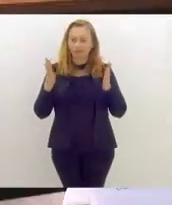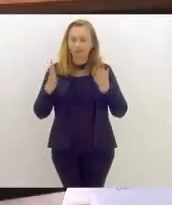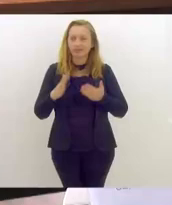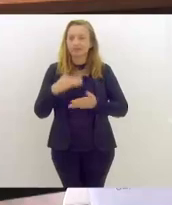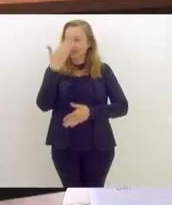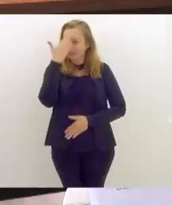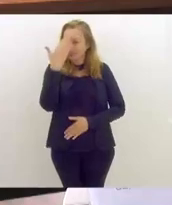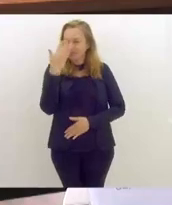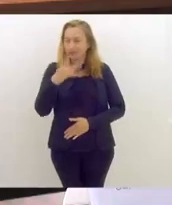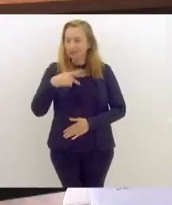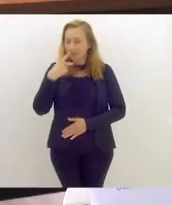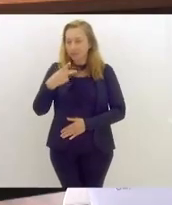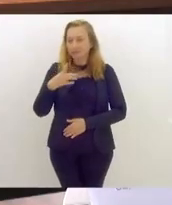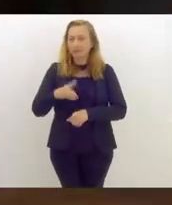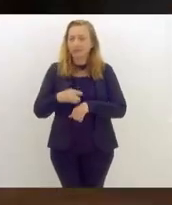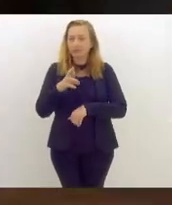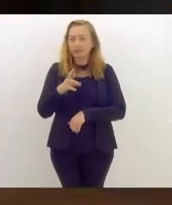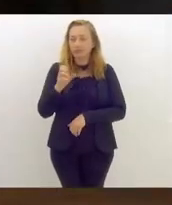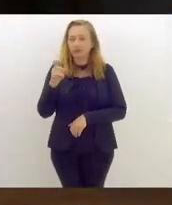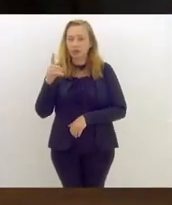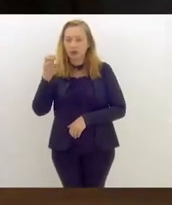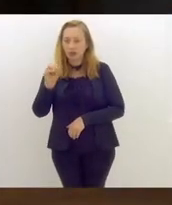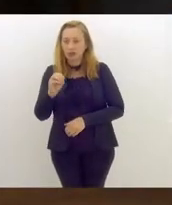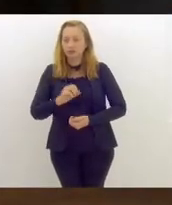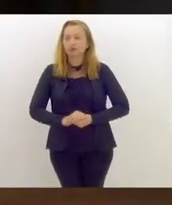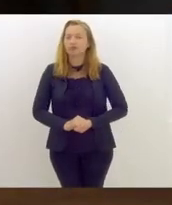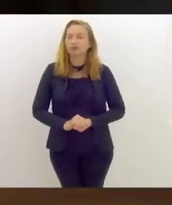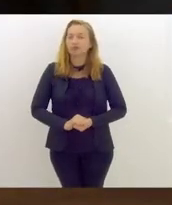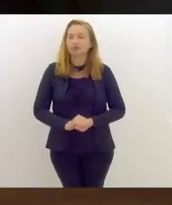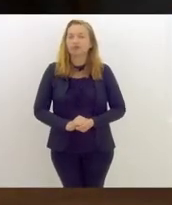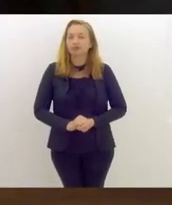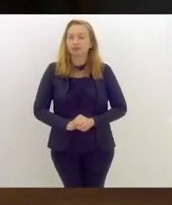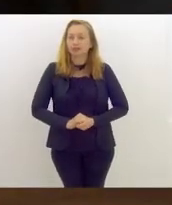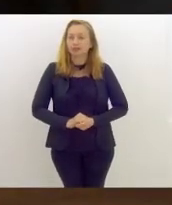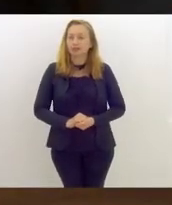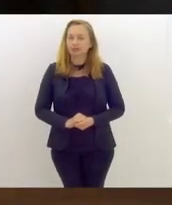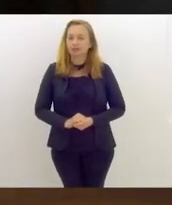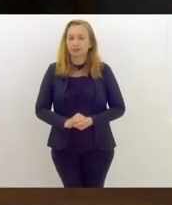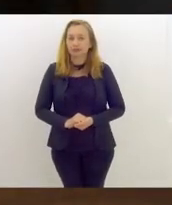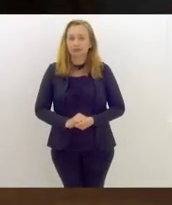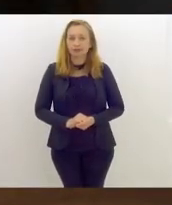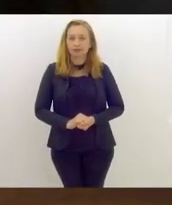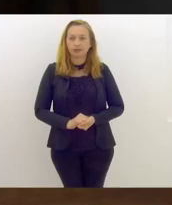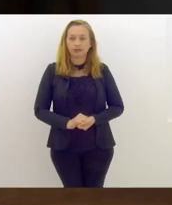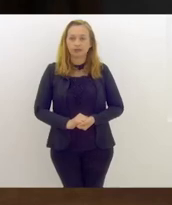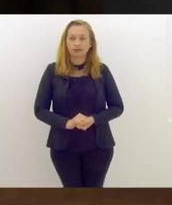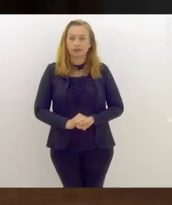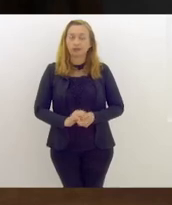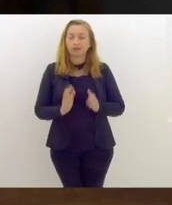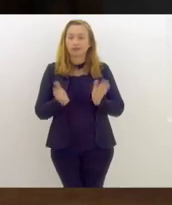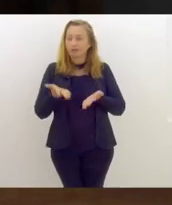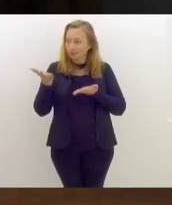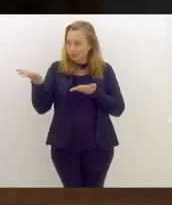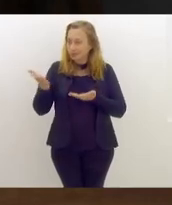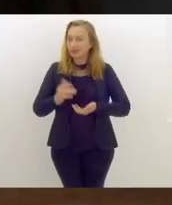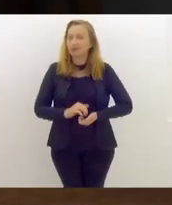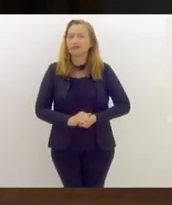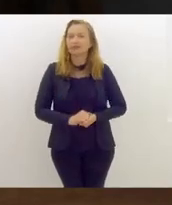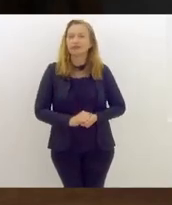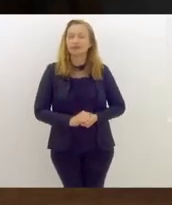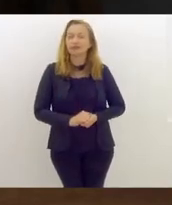Obrigado pelas palavras Doutor Eduardo com agora com vocês a nossa